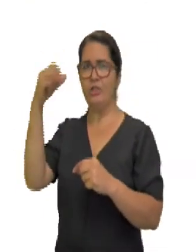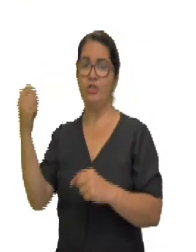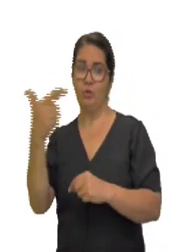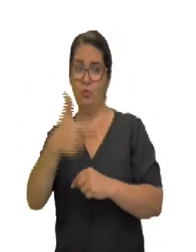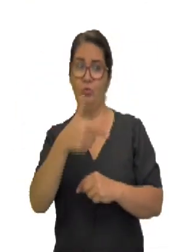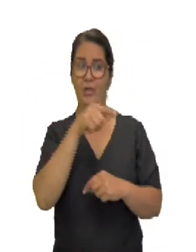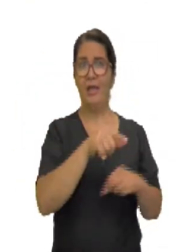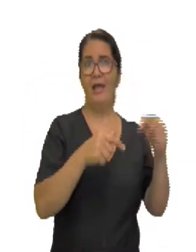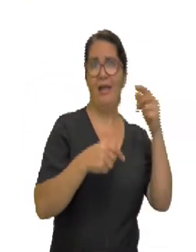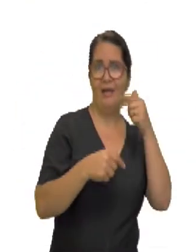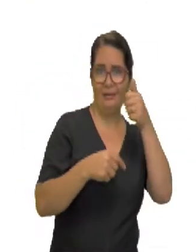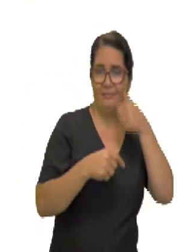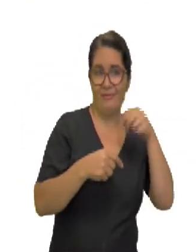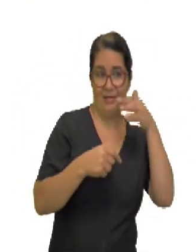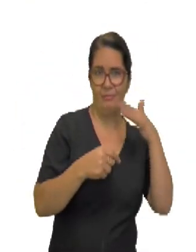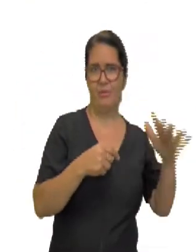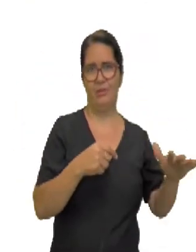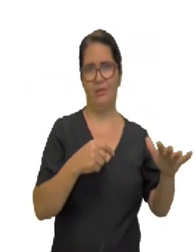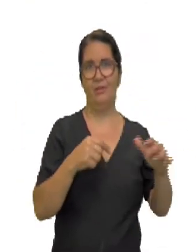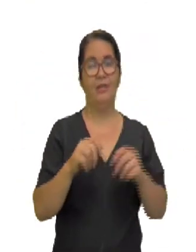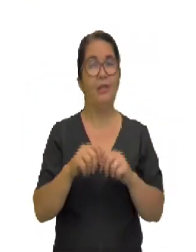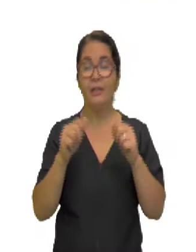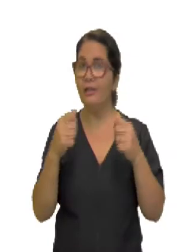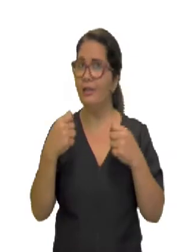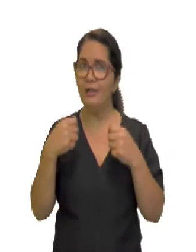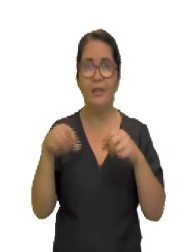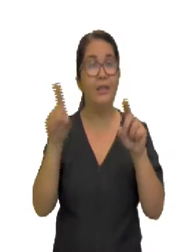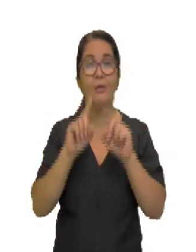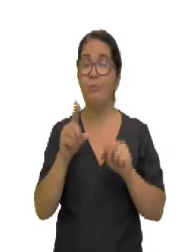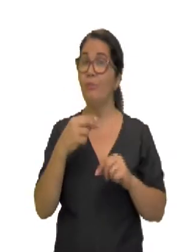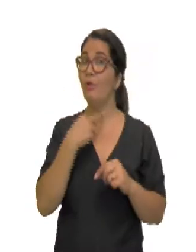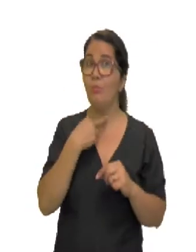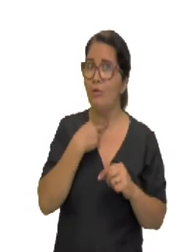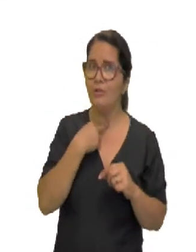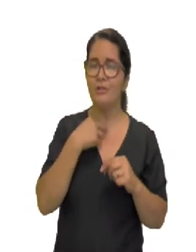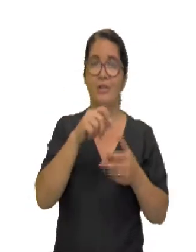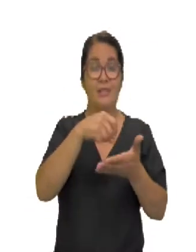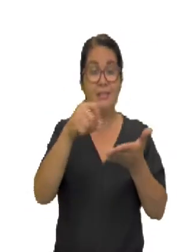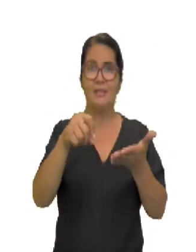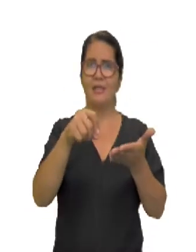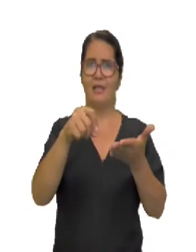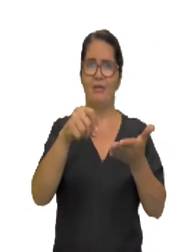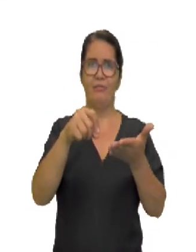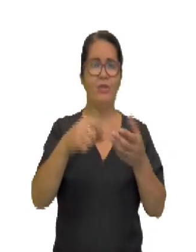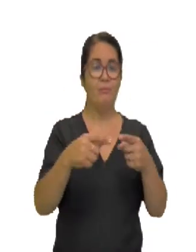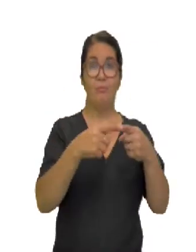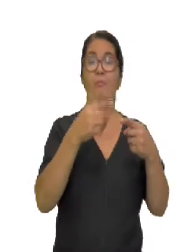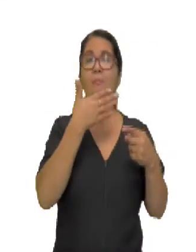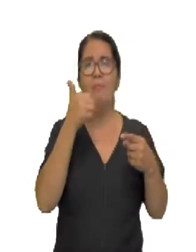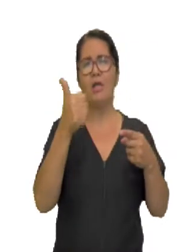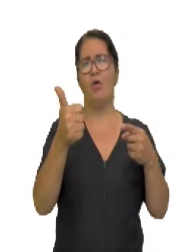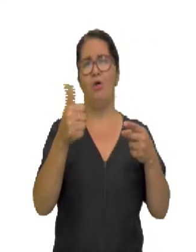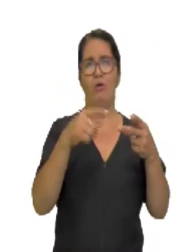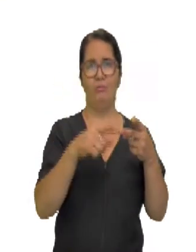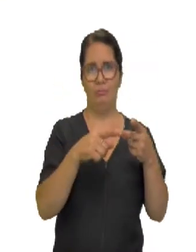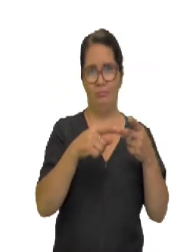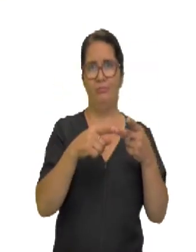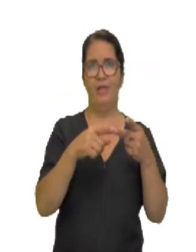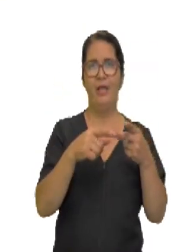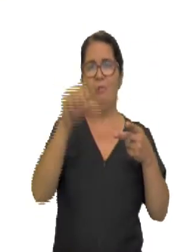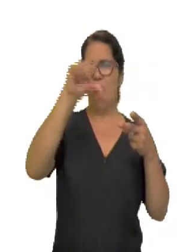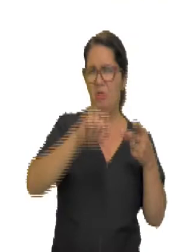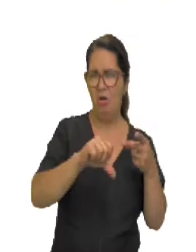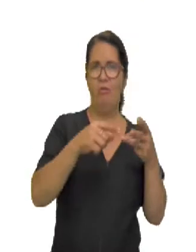comparação de superioridade, ela é uma forma específica e diferente. Ok? Então, vamos prosseguir e temos